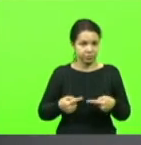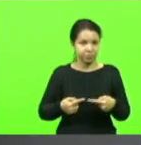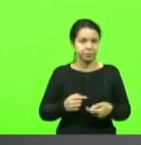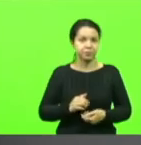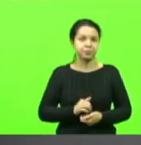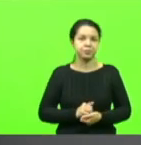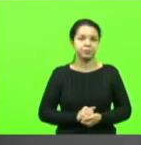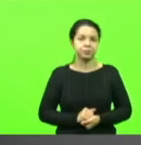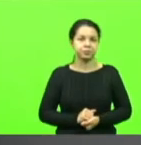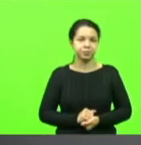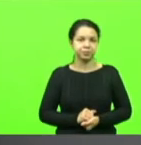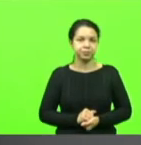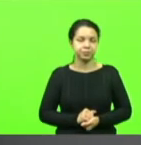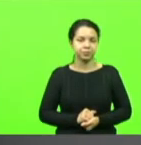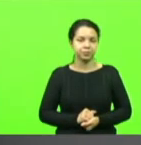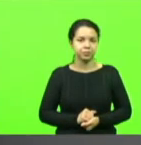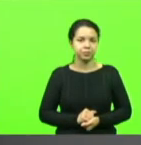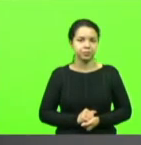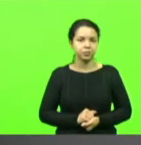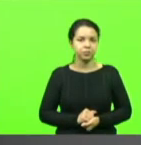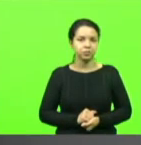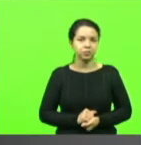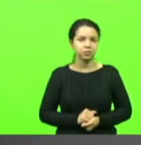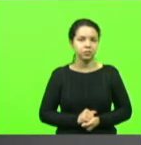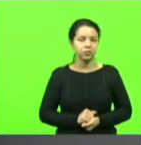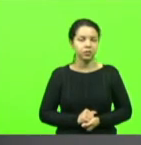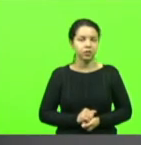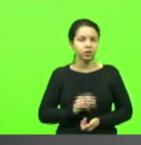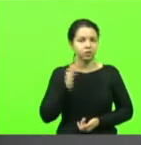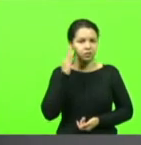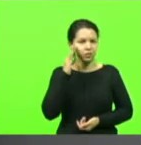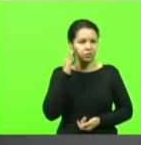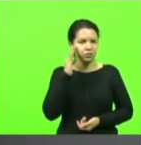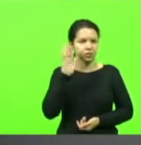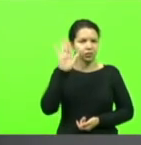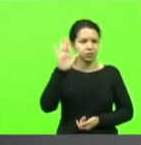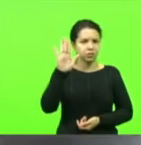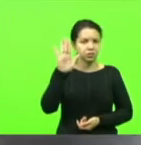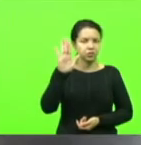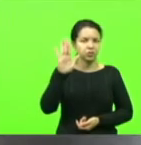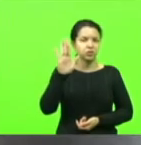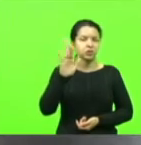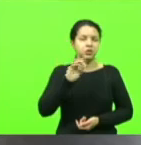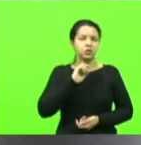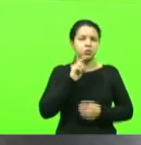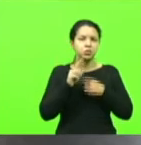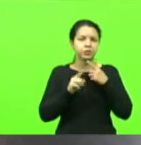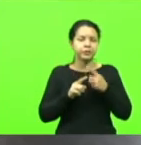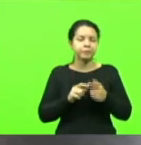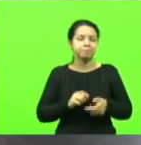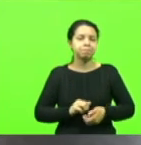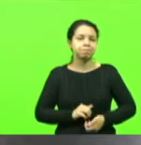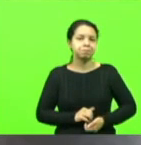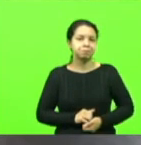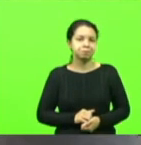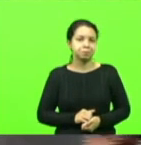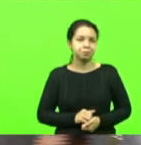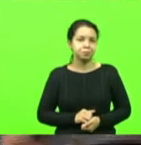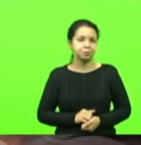na comissão Ah é só para tirar alguma dúvida deputado Fernando é